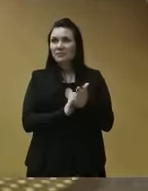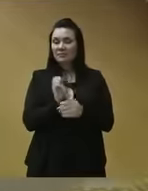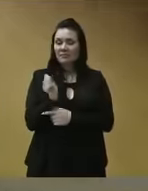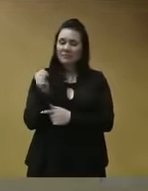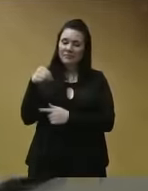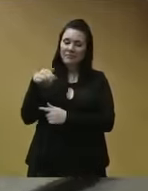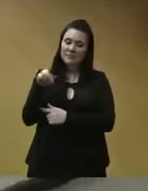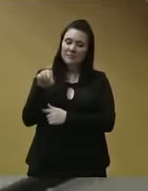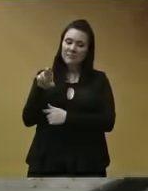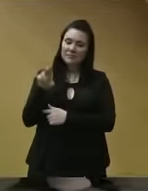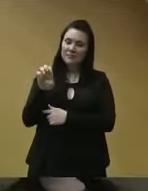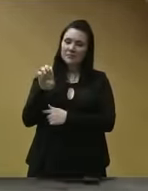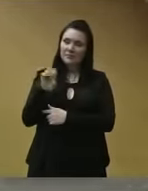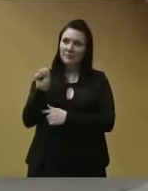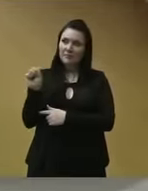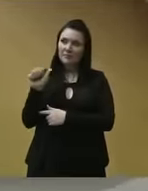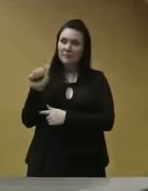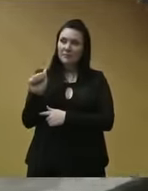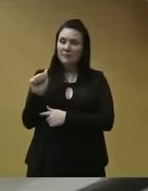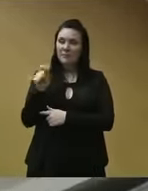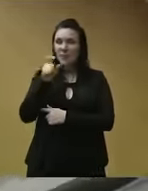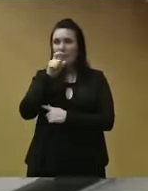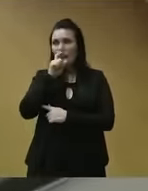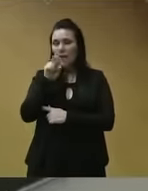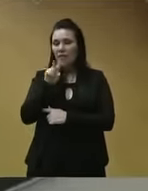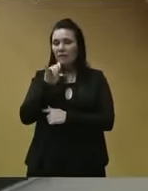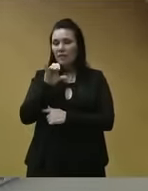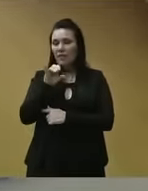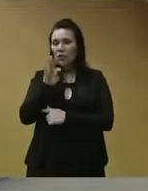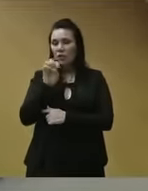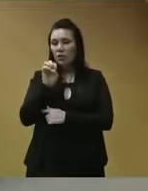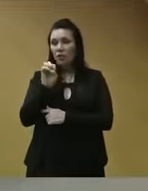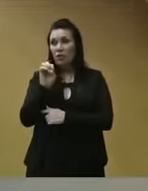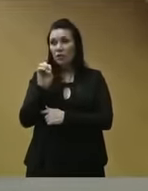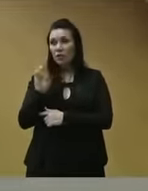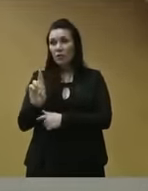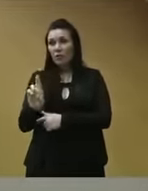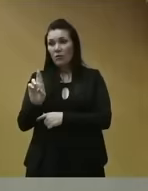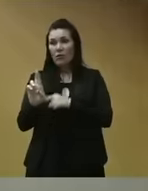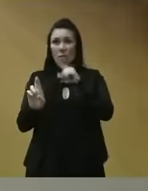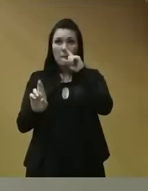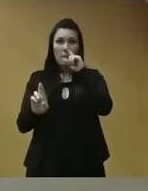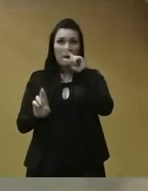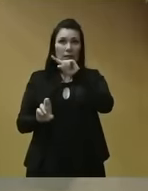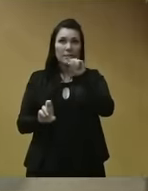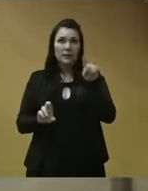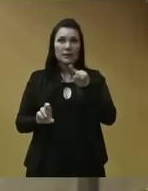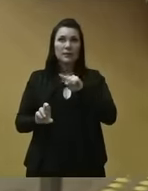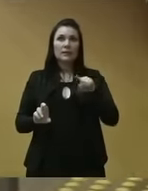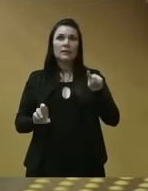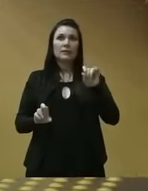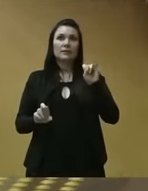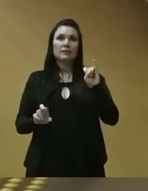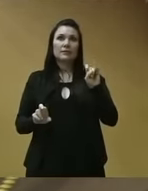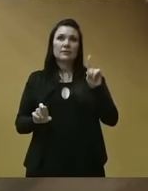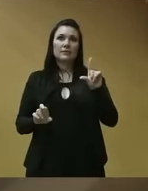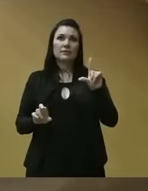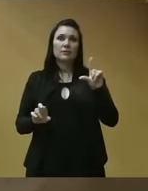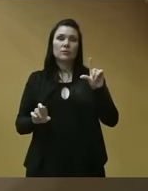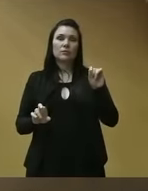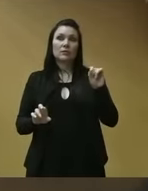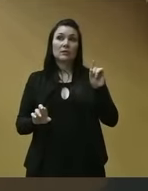Andressa Santos de Souza, filha de Vitor Pereira de Souza e Zilda Rosane Santos de Souza, natural